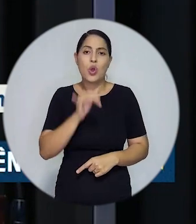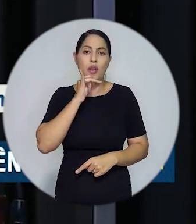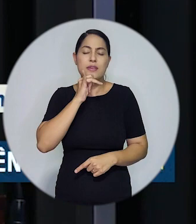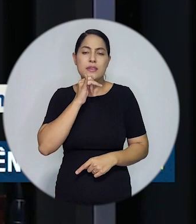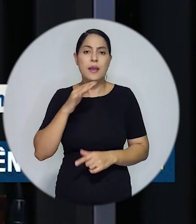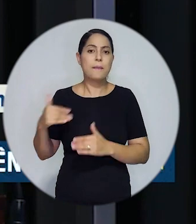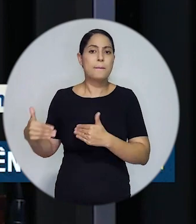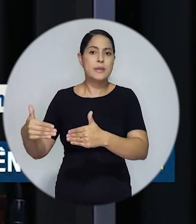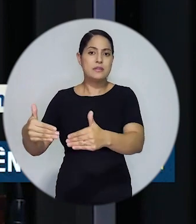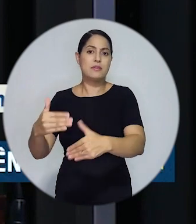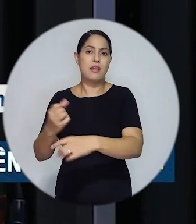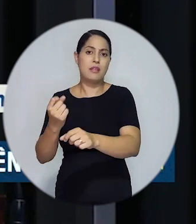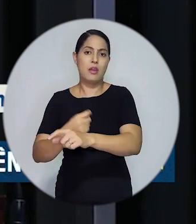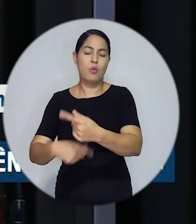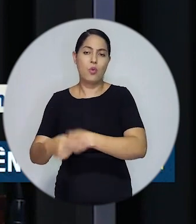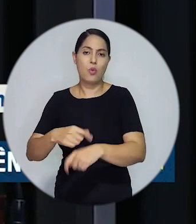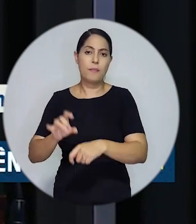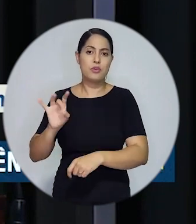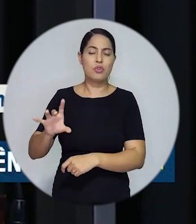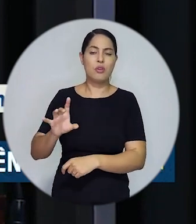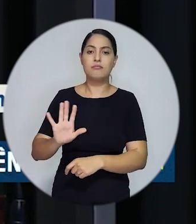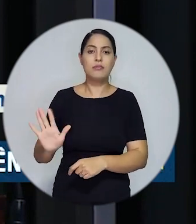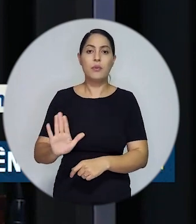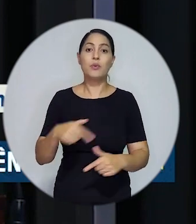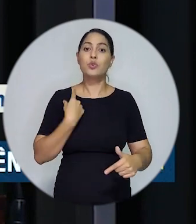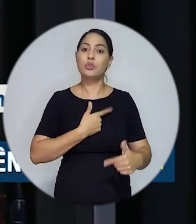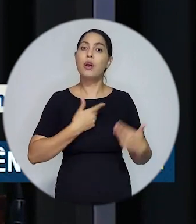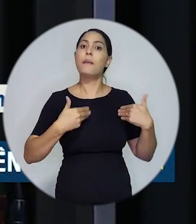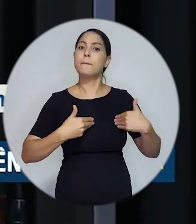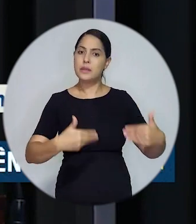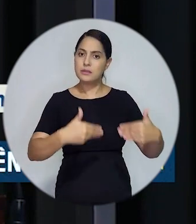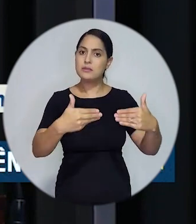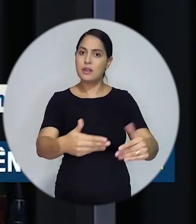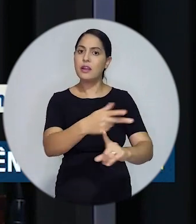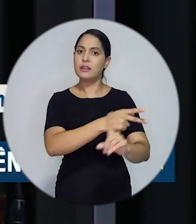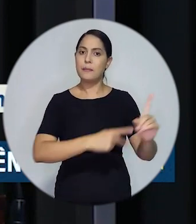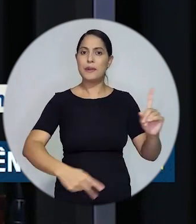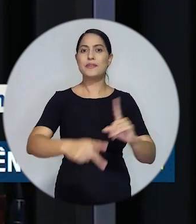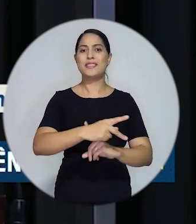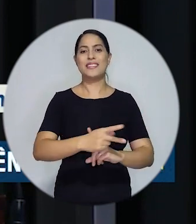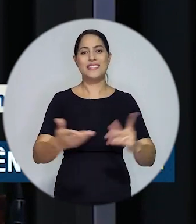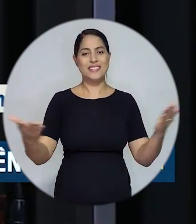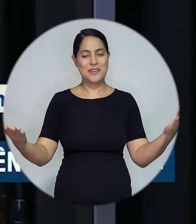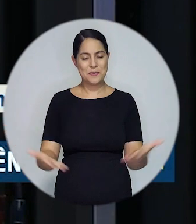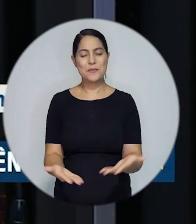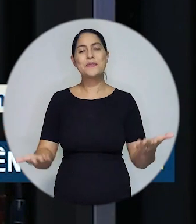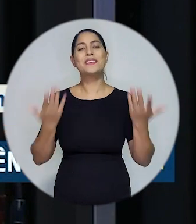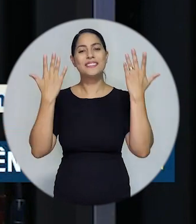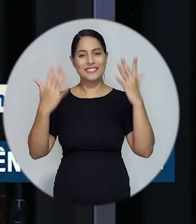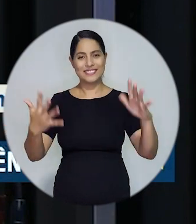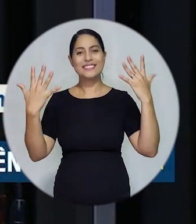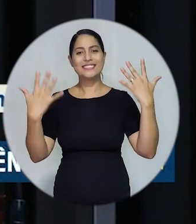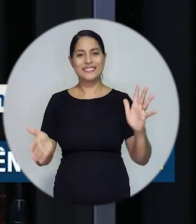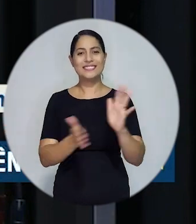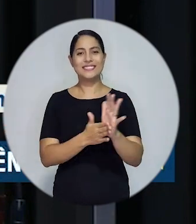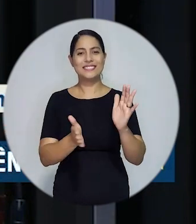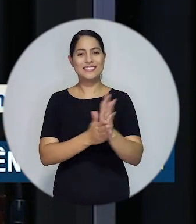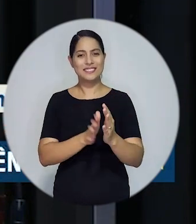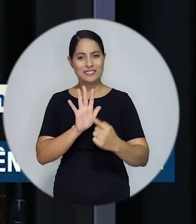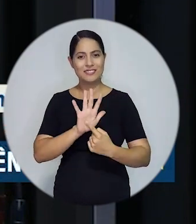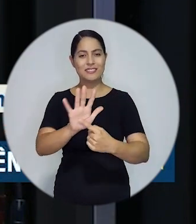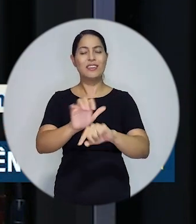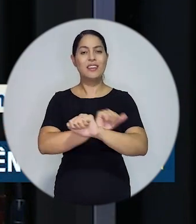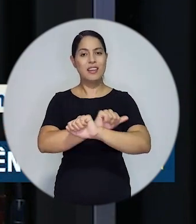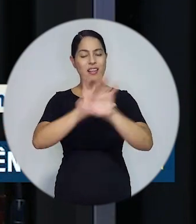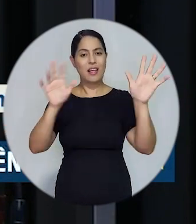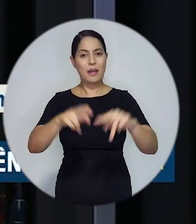mais uma perninha do Ministério da Economia, somos o Ministério da Previdência. E fica aqui já os meus